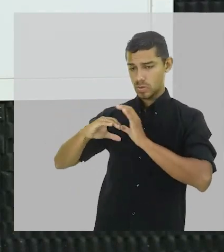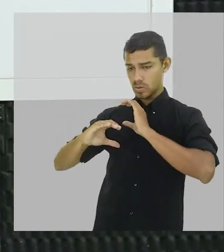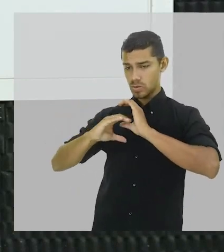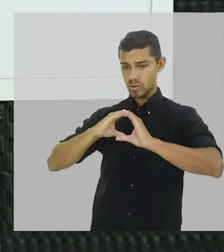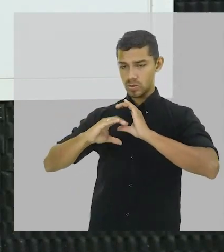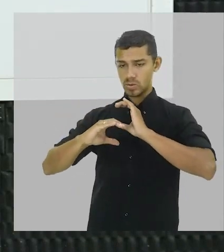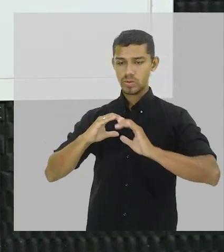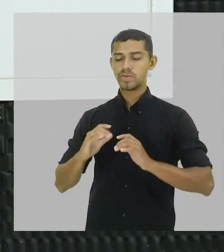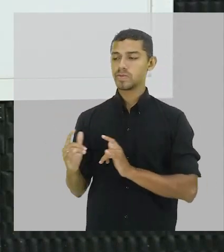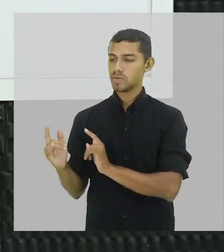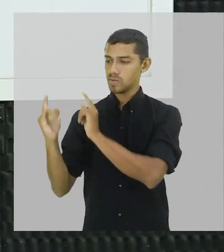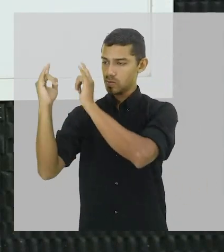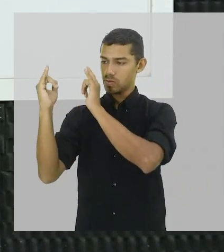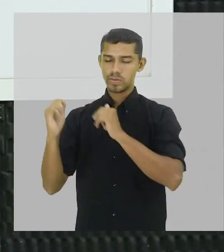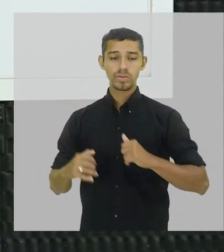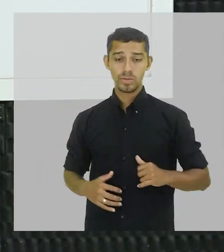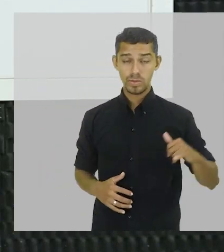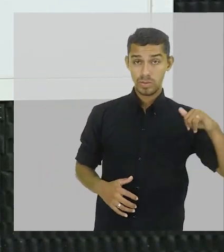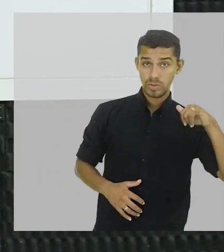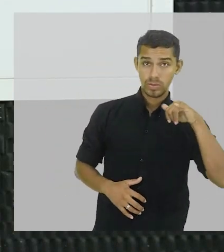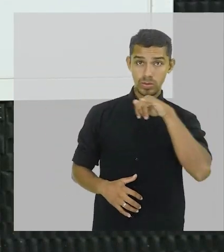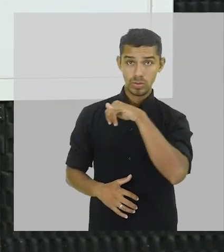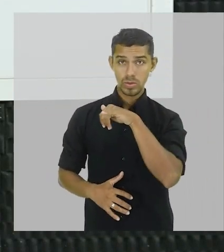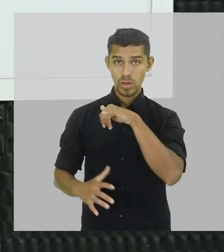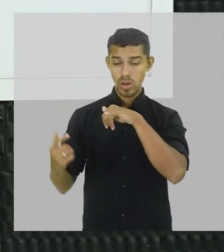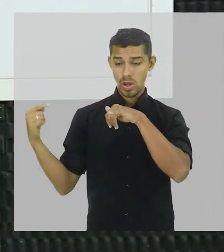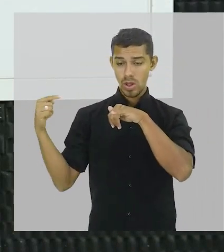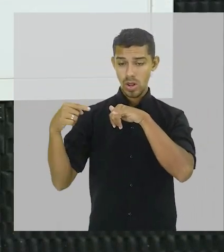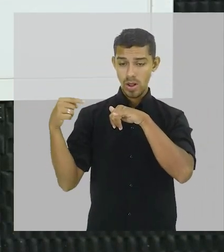exemplo, certo? Então o avião,